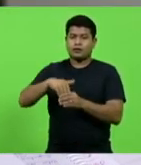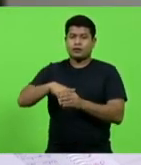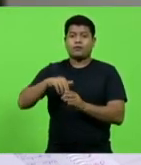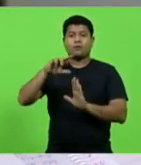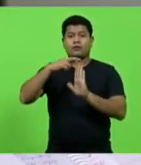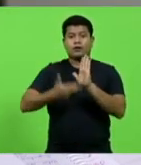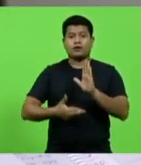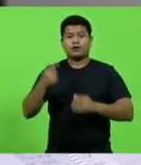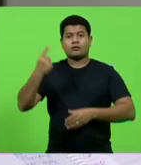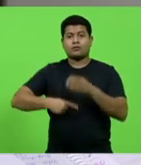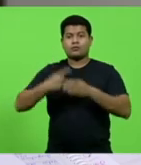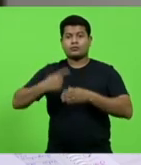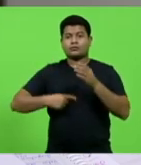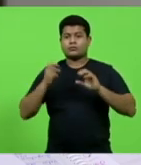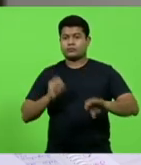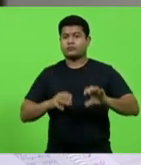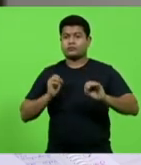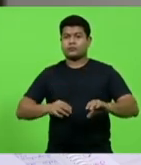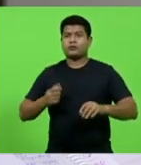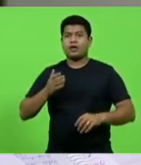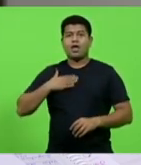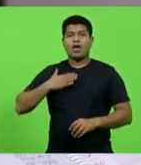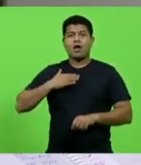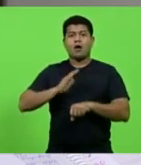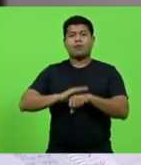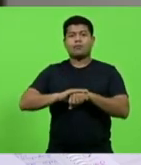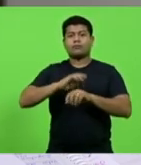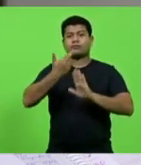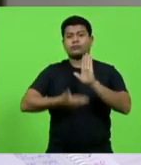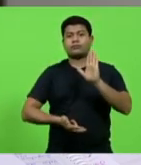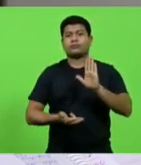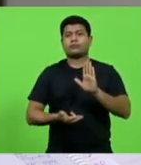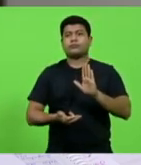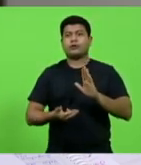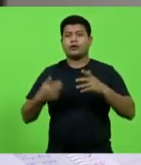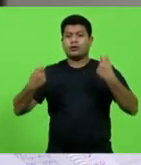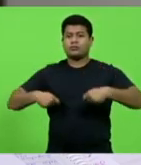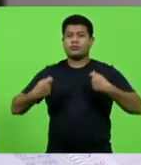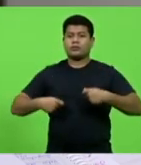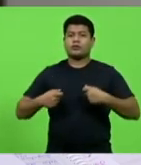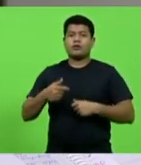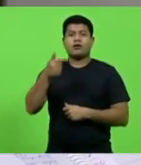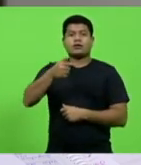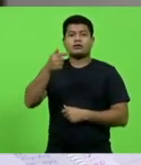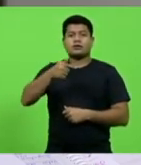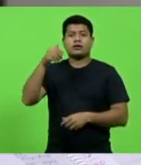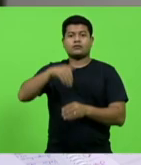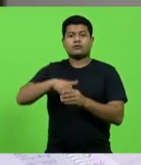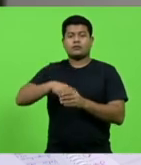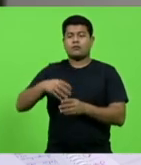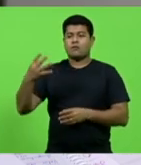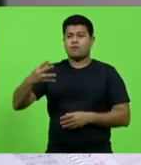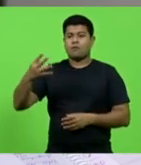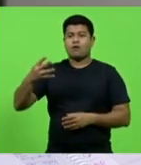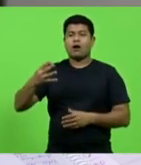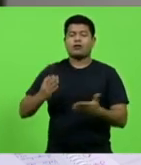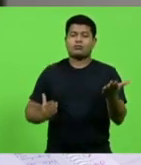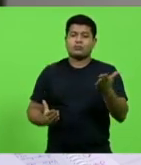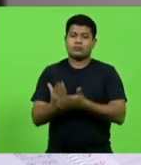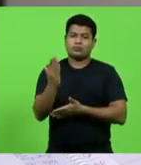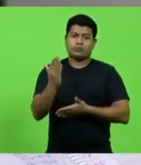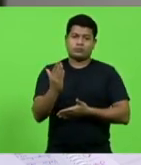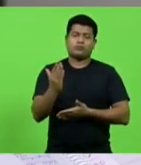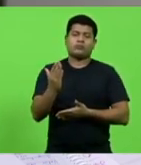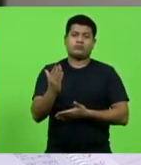de Educação. Eu sou a relatora da matéria. Ele precisa dos 7 votos, 4 votos para sua aprovação. Depois,